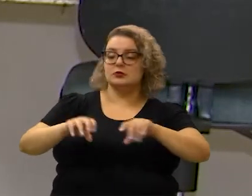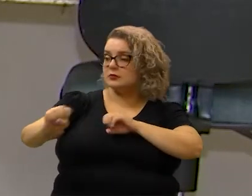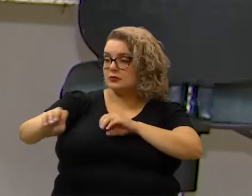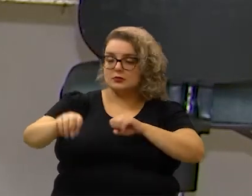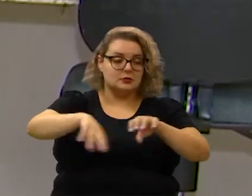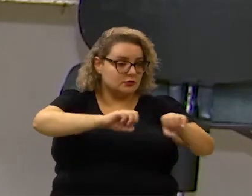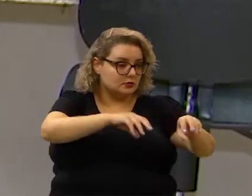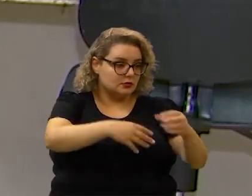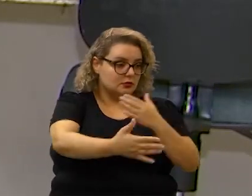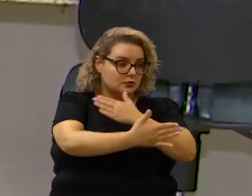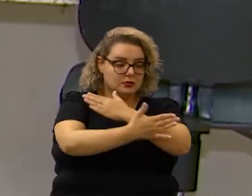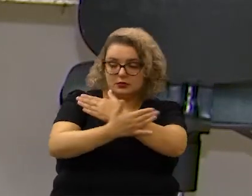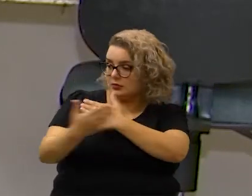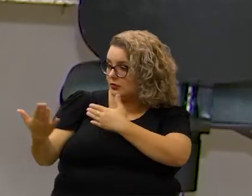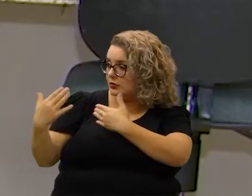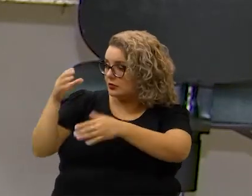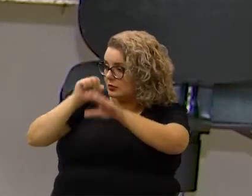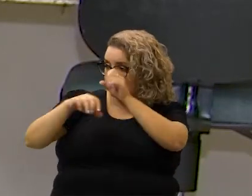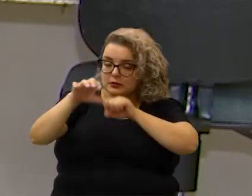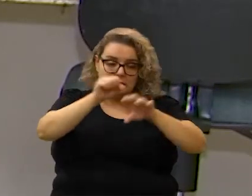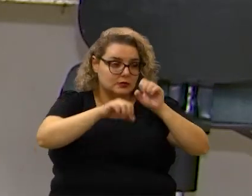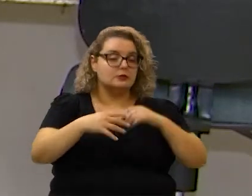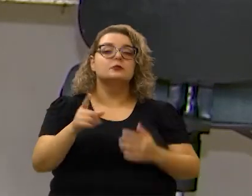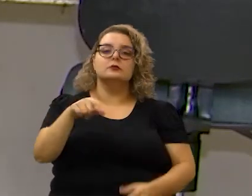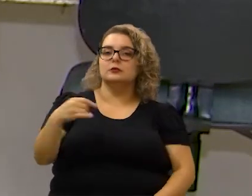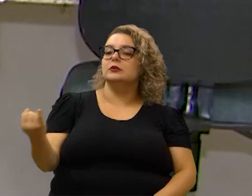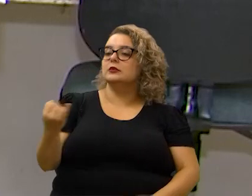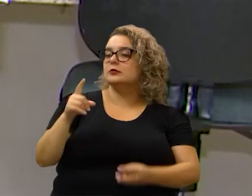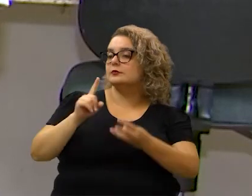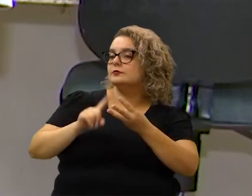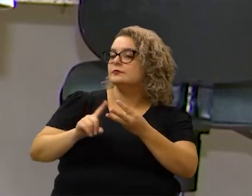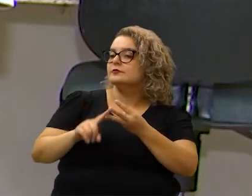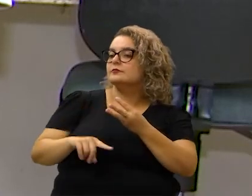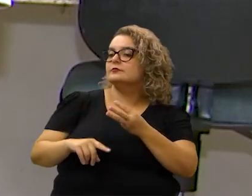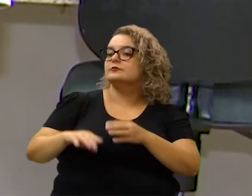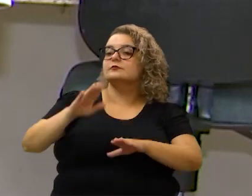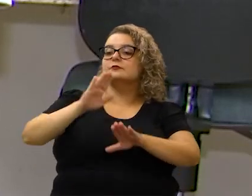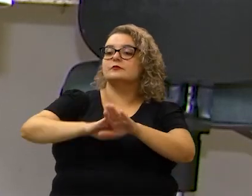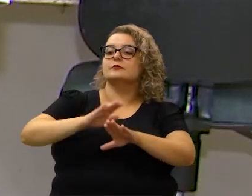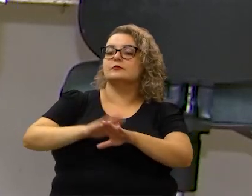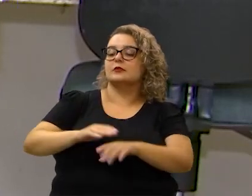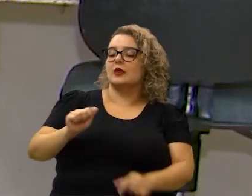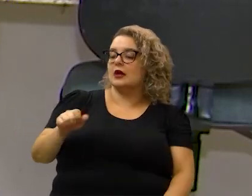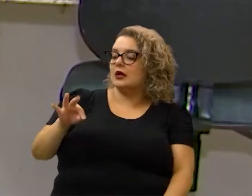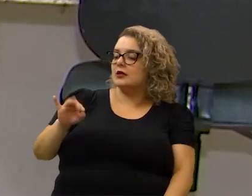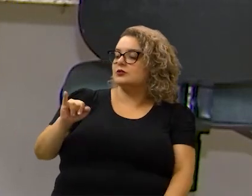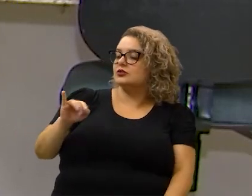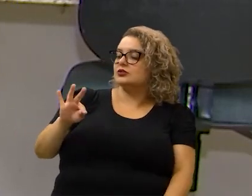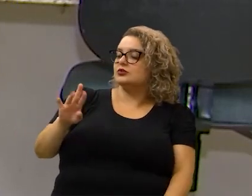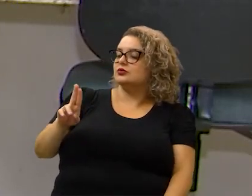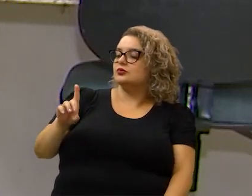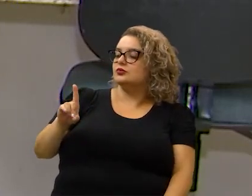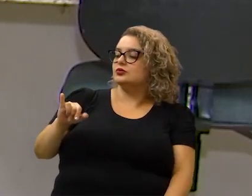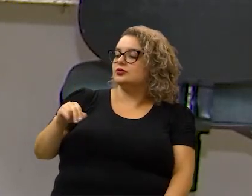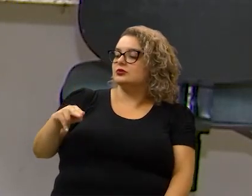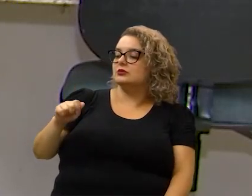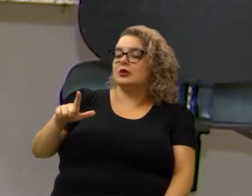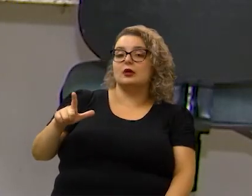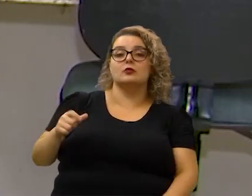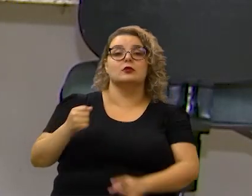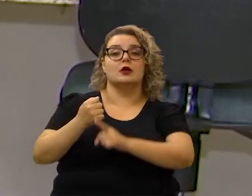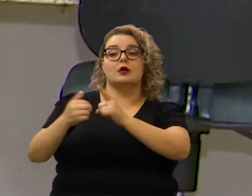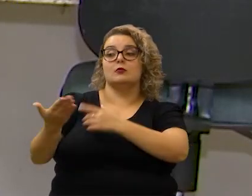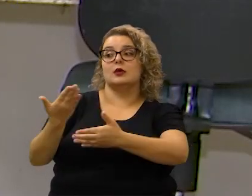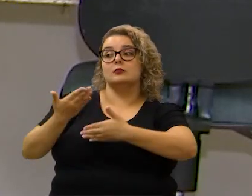ensina o outro a lançar, também foram muito importantes. E um terceiro ponto, a questão atitudinal e a questão da socialização e conseguir